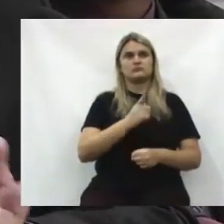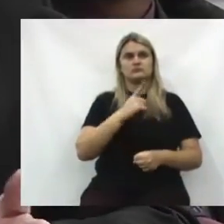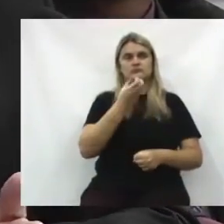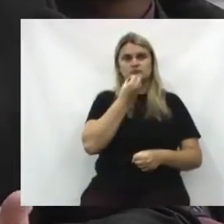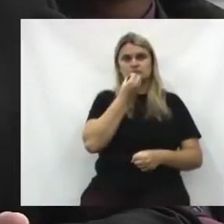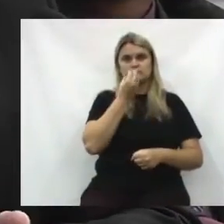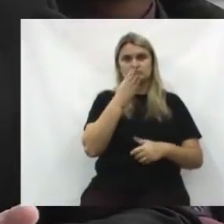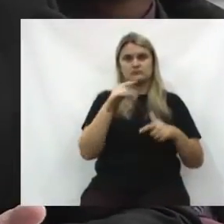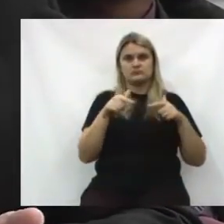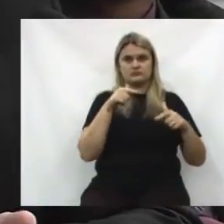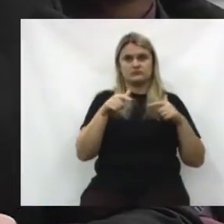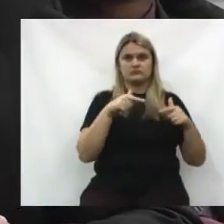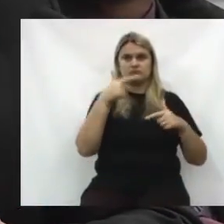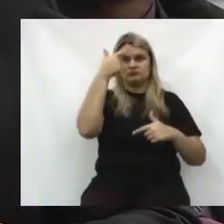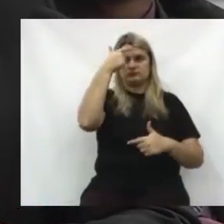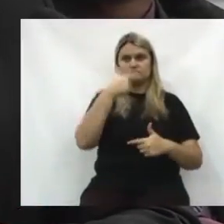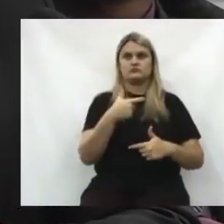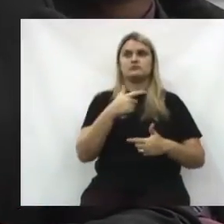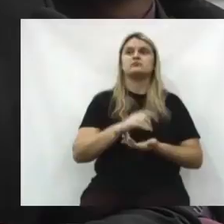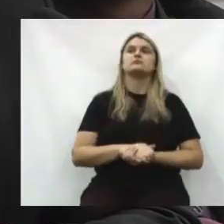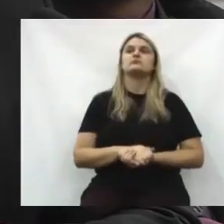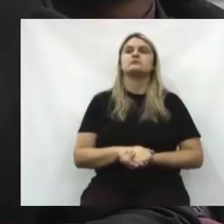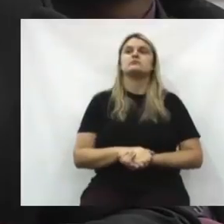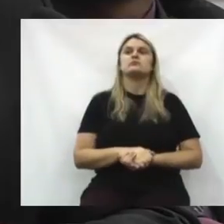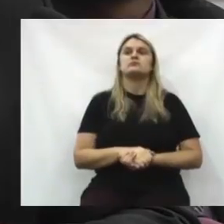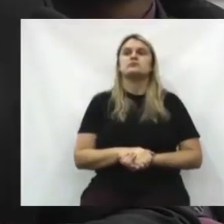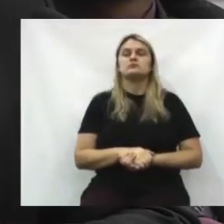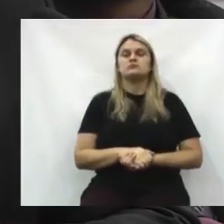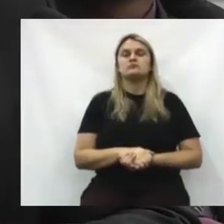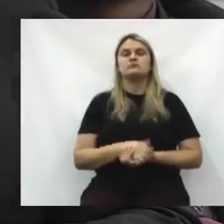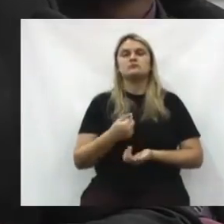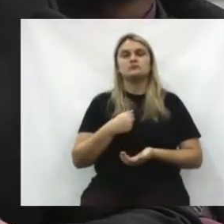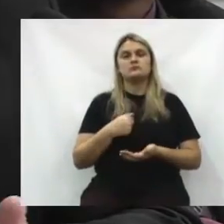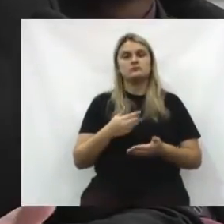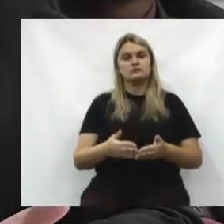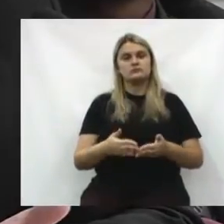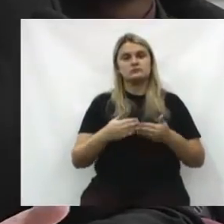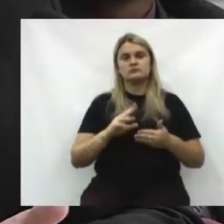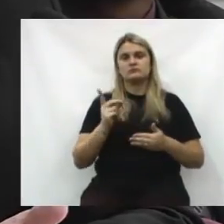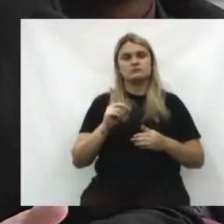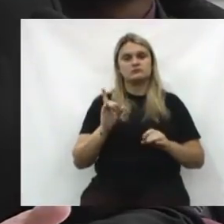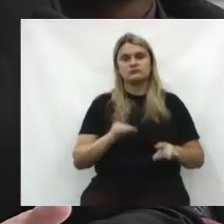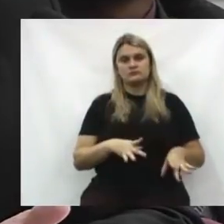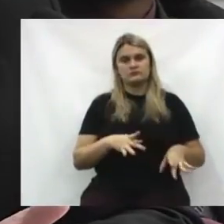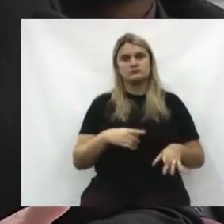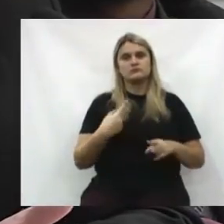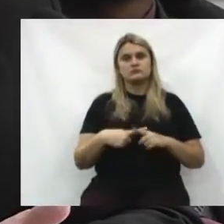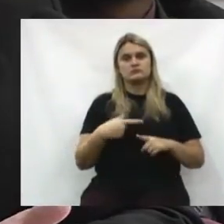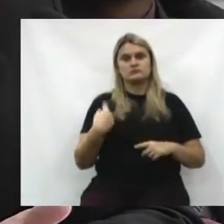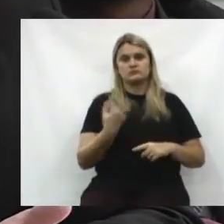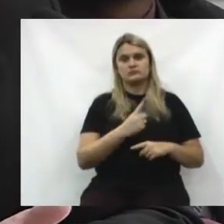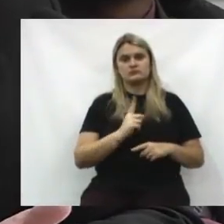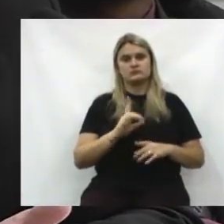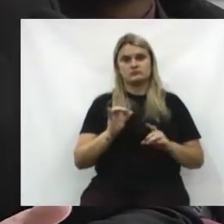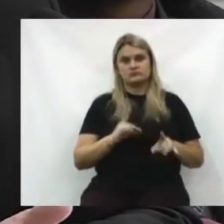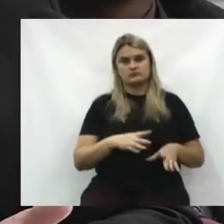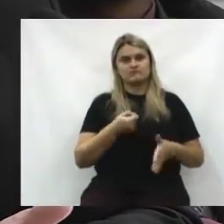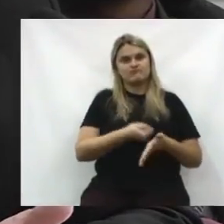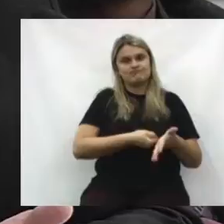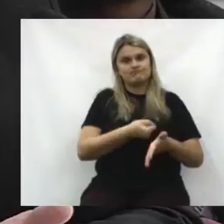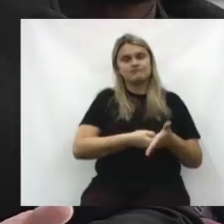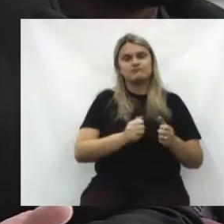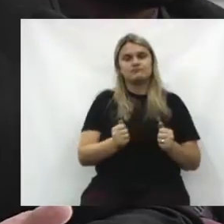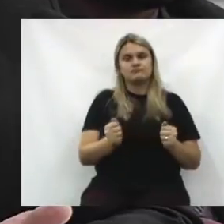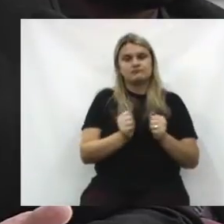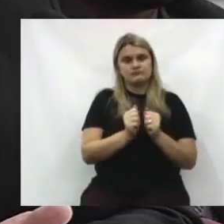a diretoria dele, que está fazendo um excelente trabalho, e peço que não desistam, porque nós não